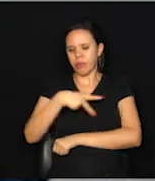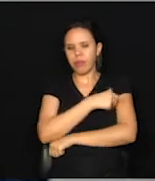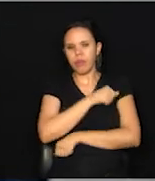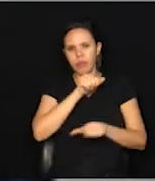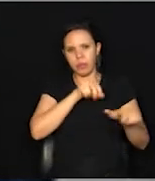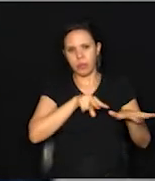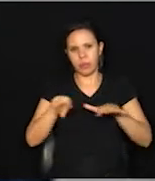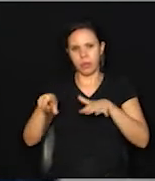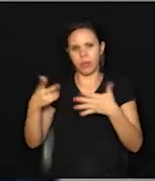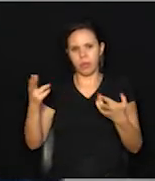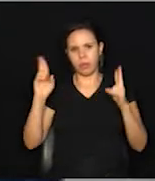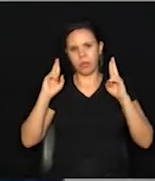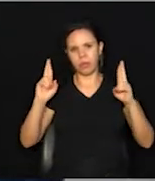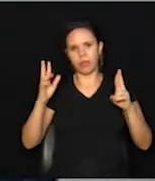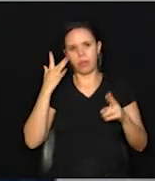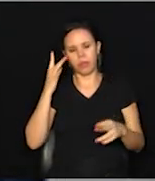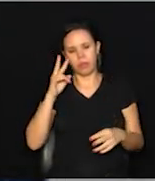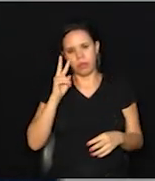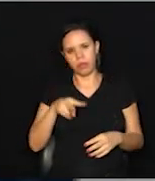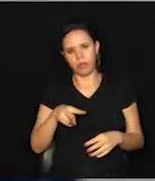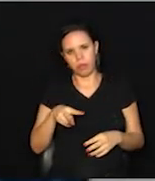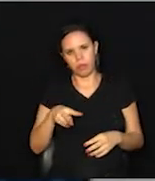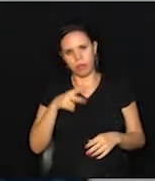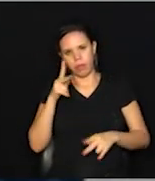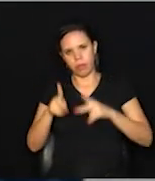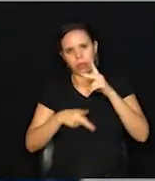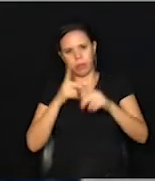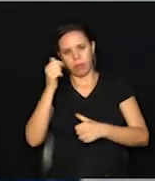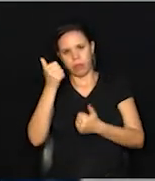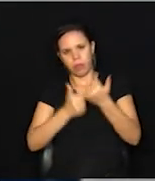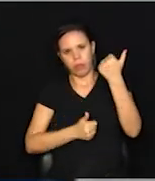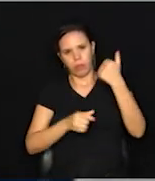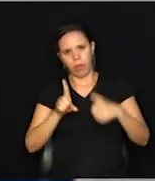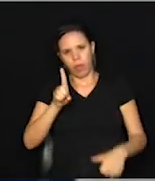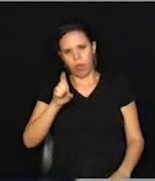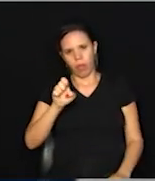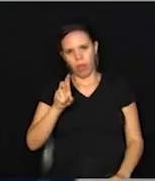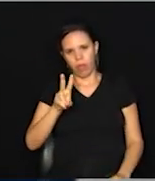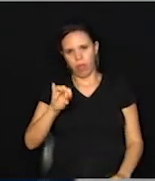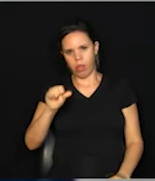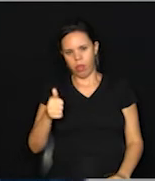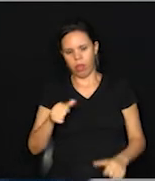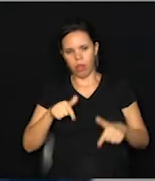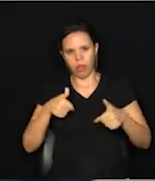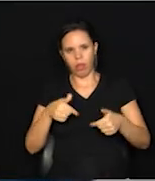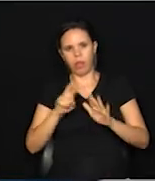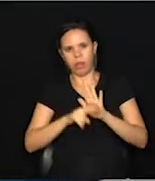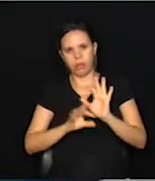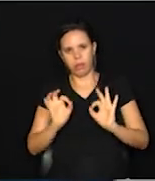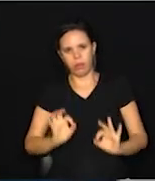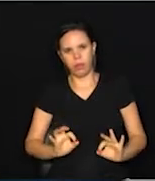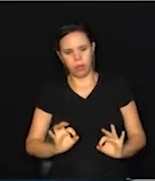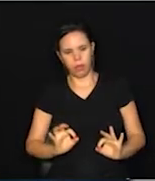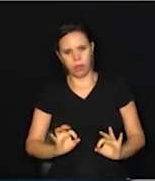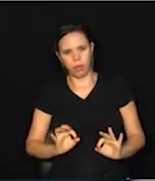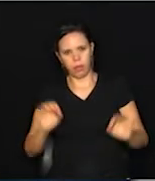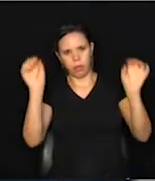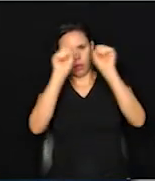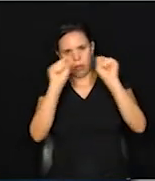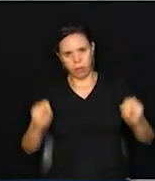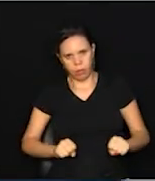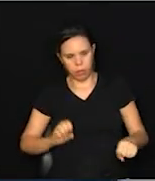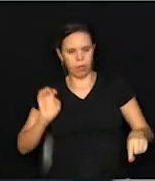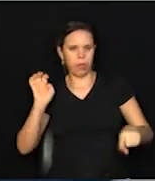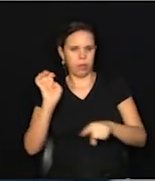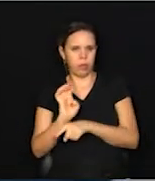que eu acho que eu já ouvi a pessoal da diretoria da Devisa falando que está tomando as devidas providências, e o sistema do estado